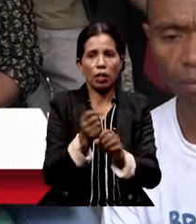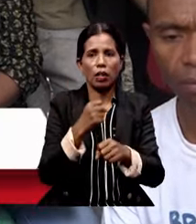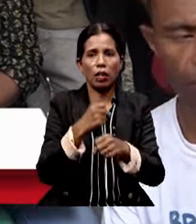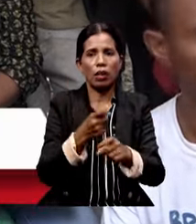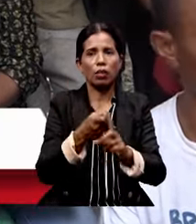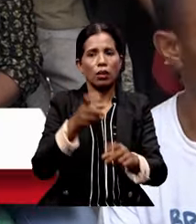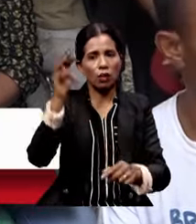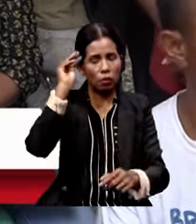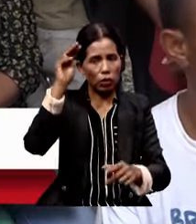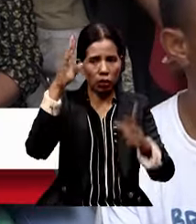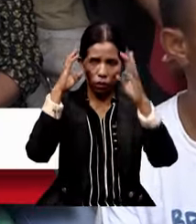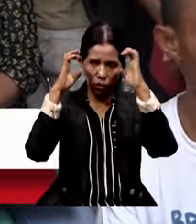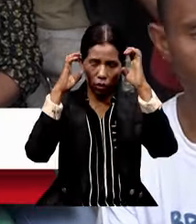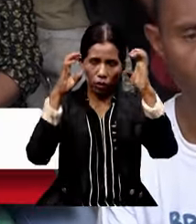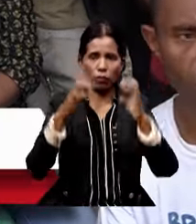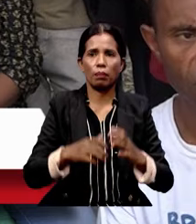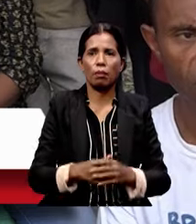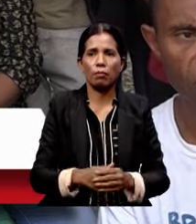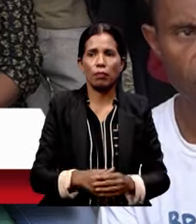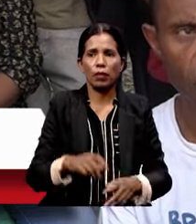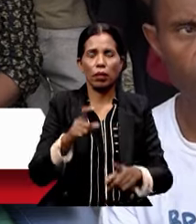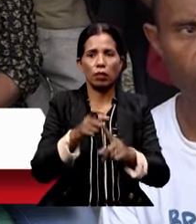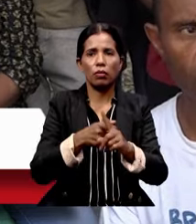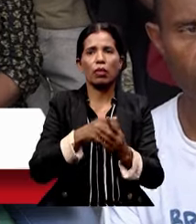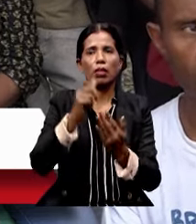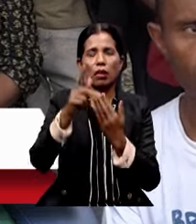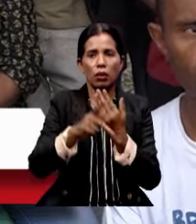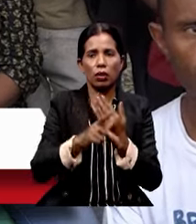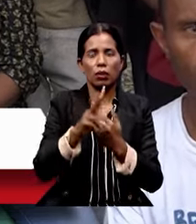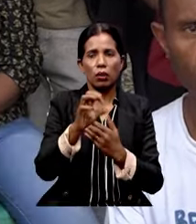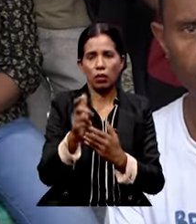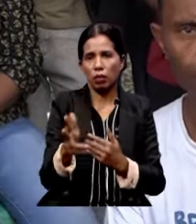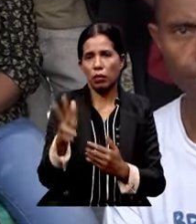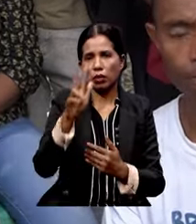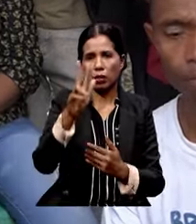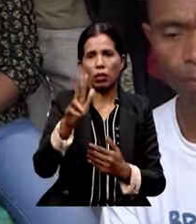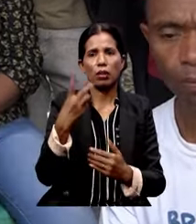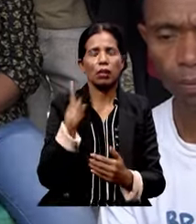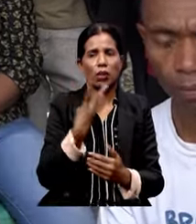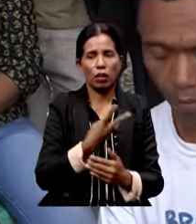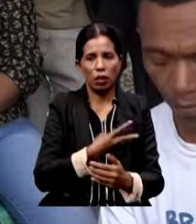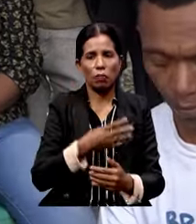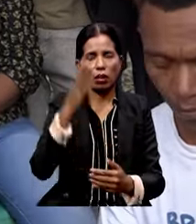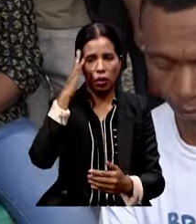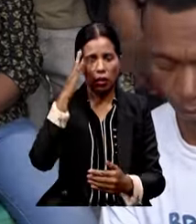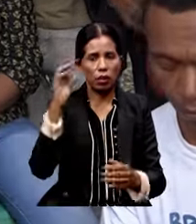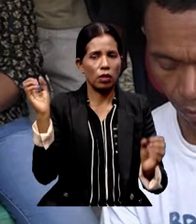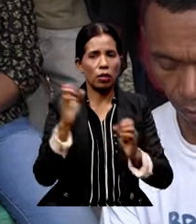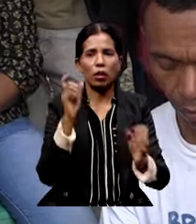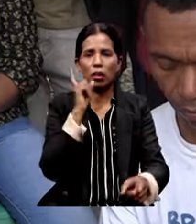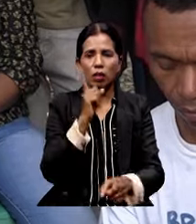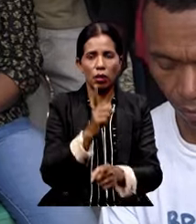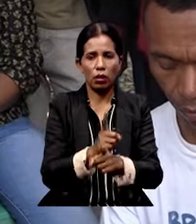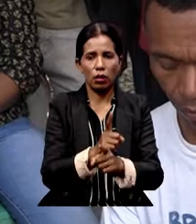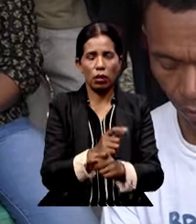husi Ministério da Educação ia fulan abril 2023 ami considera ne la justu